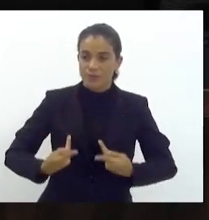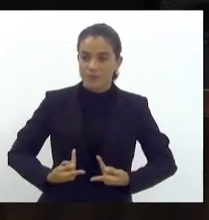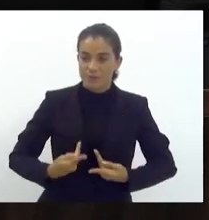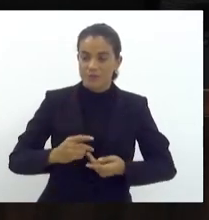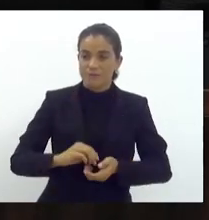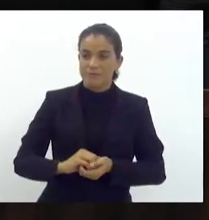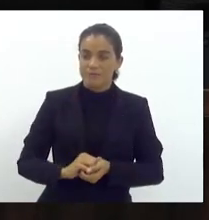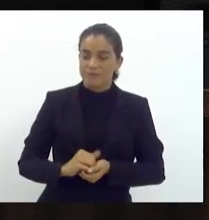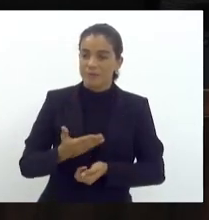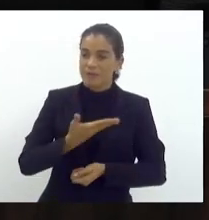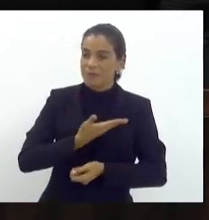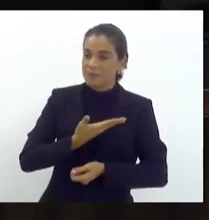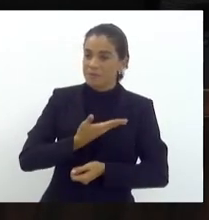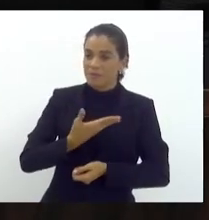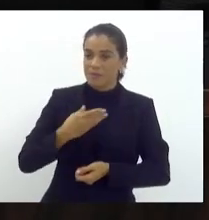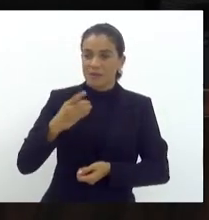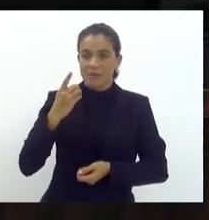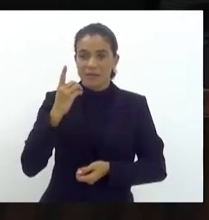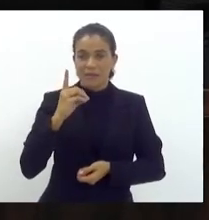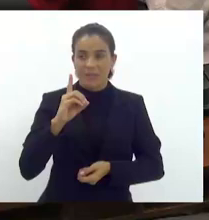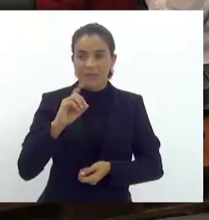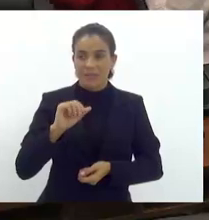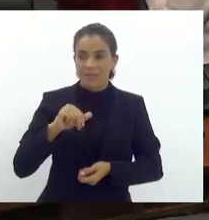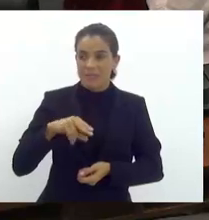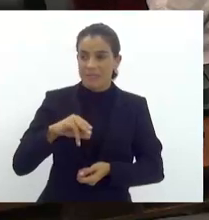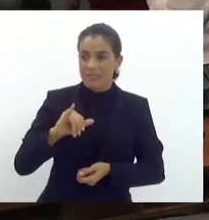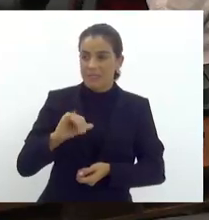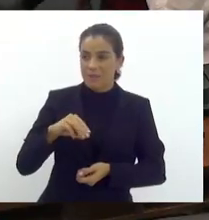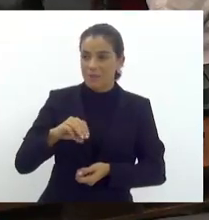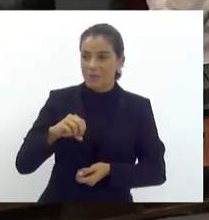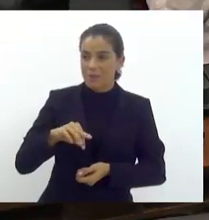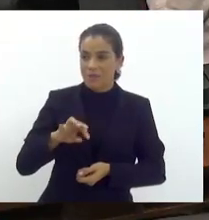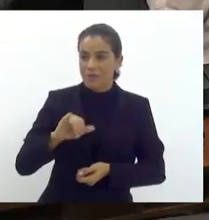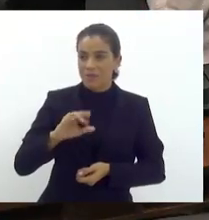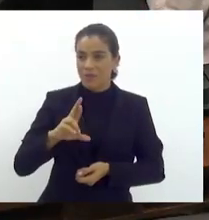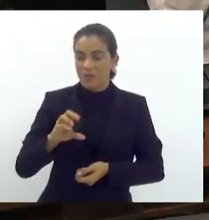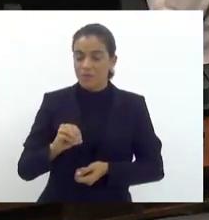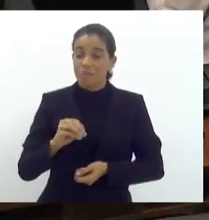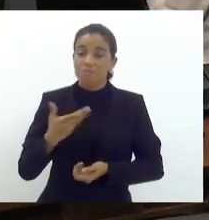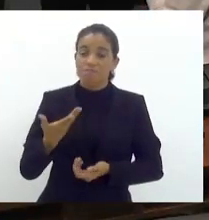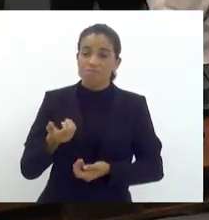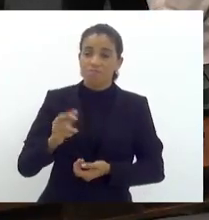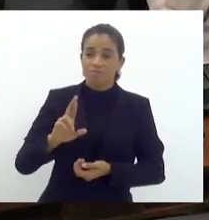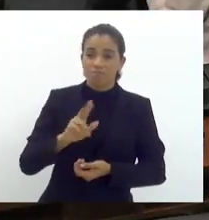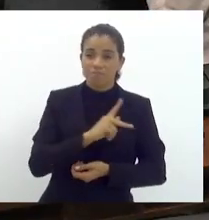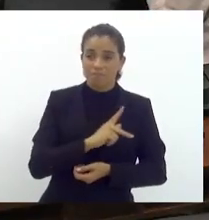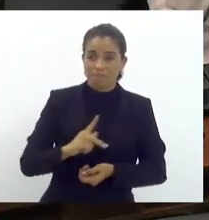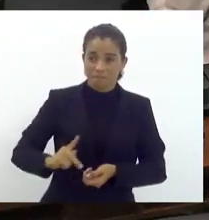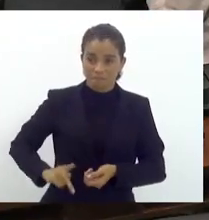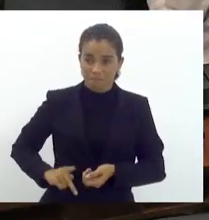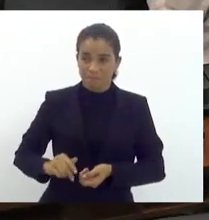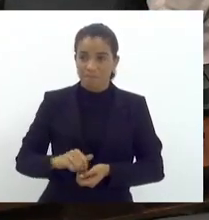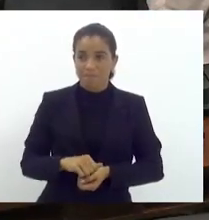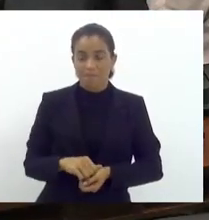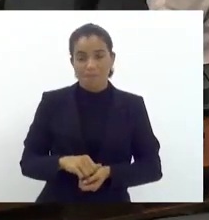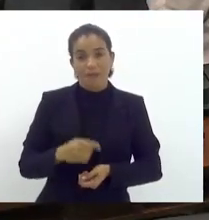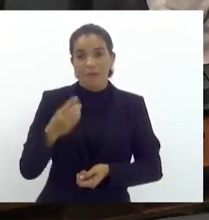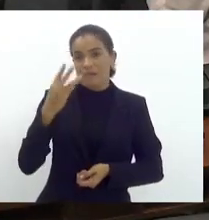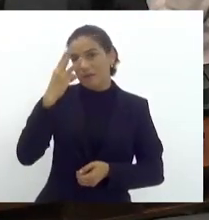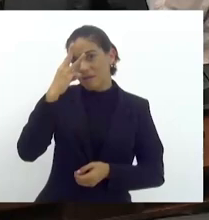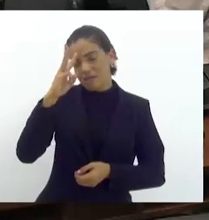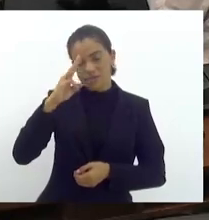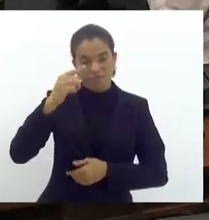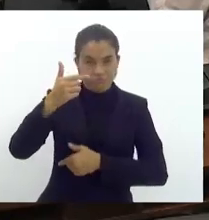minha querida amiga deputada Dani Monteiro senhor presidente acho que a gente chega depois de três longos dias